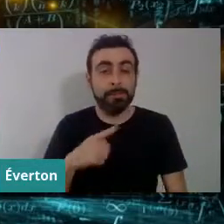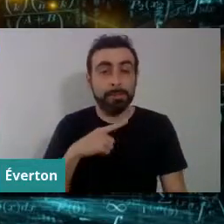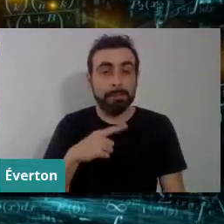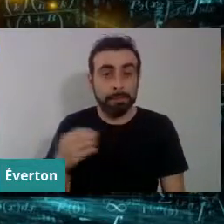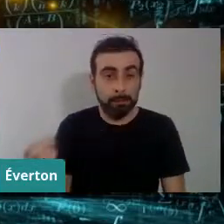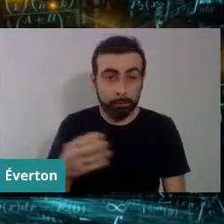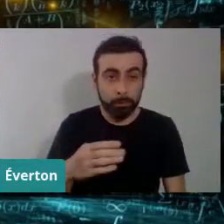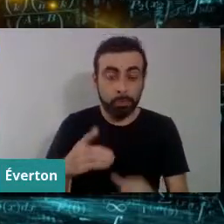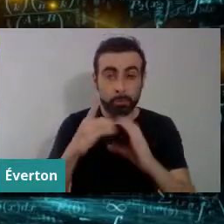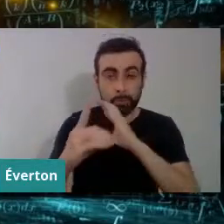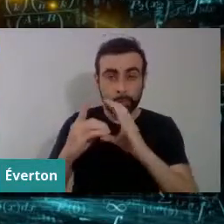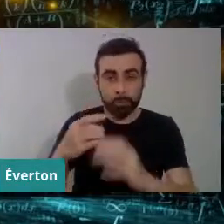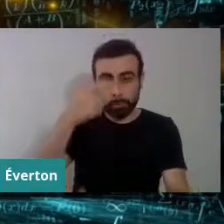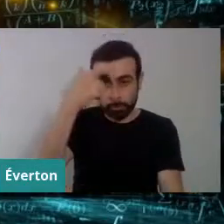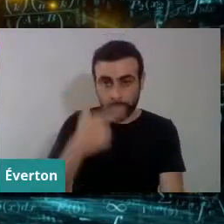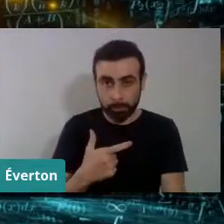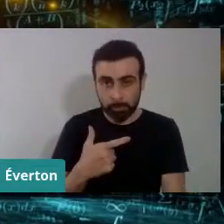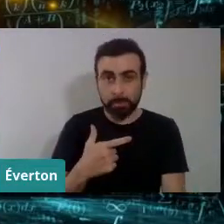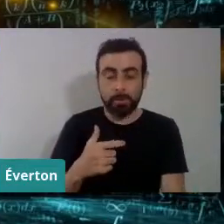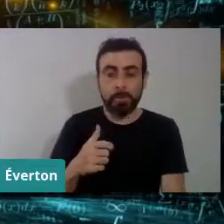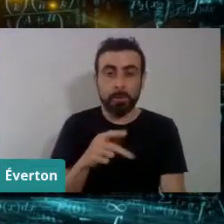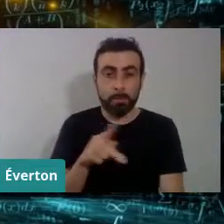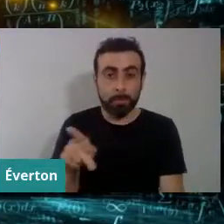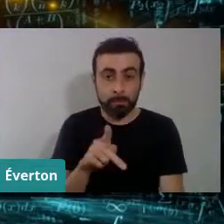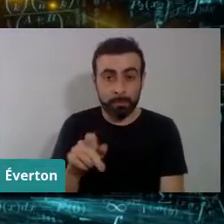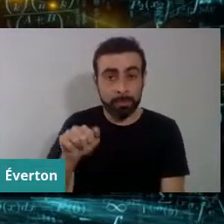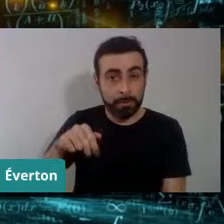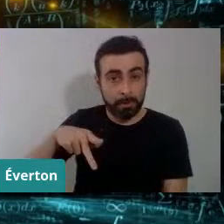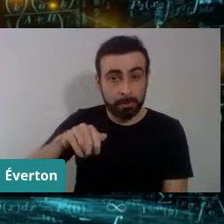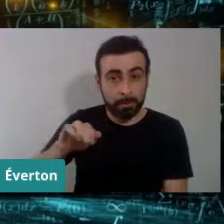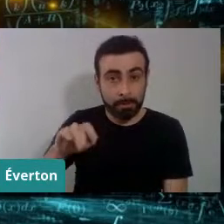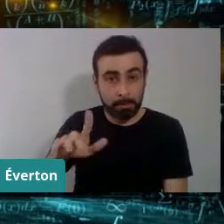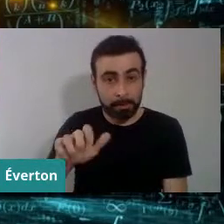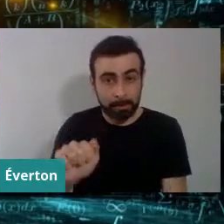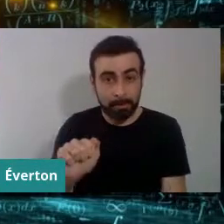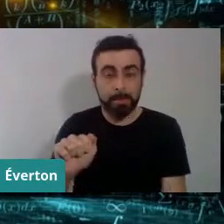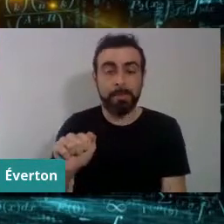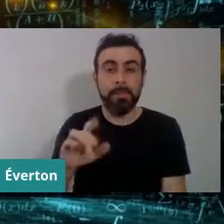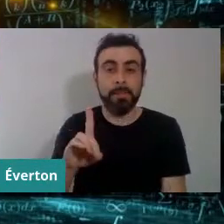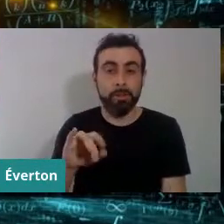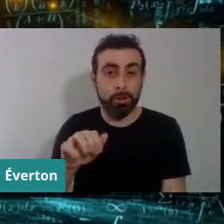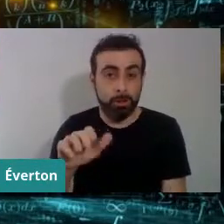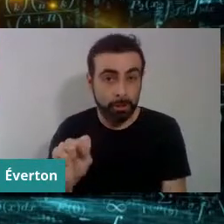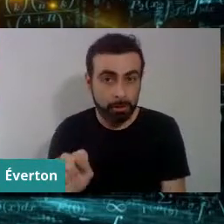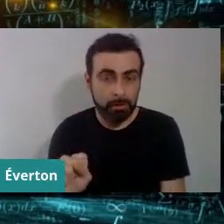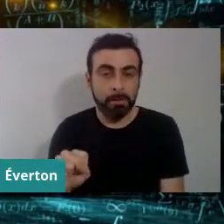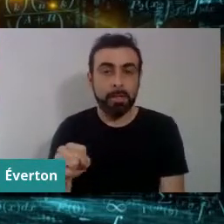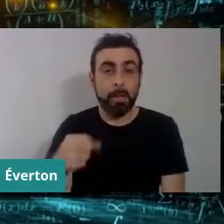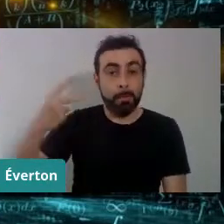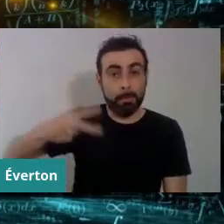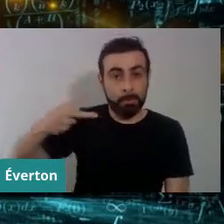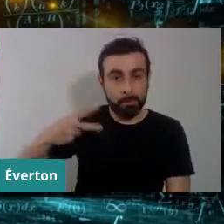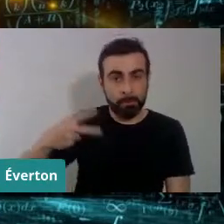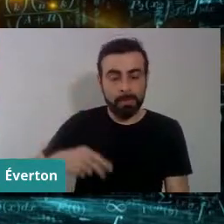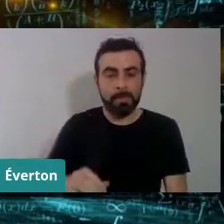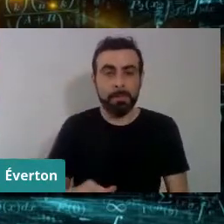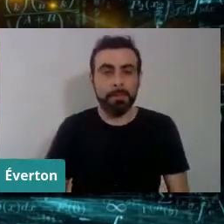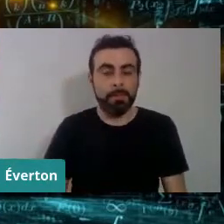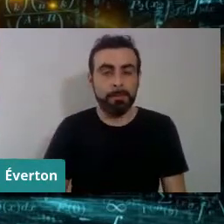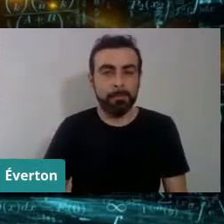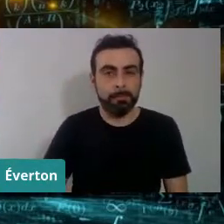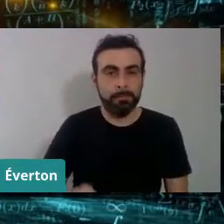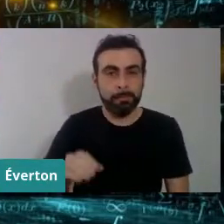por mim, como coordenadora, professora Anália Maria Dias de Góes, meu vice, professor